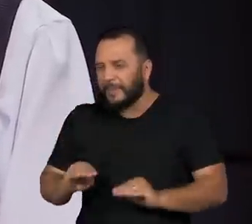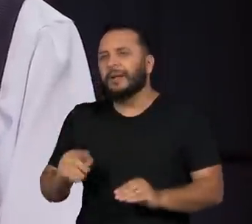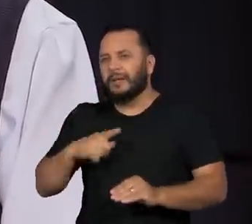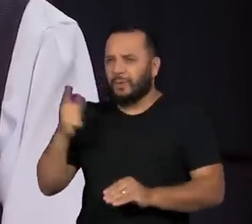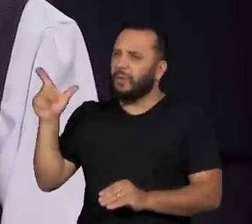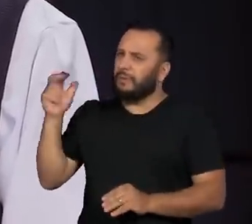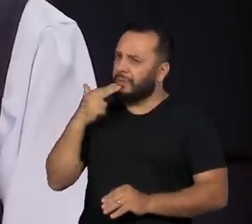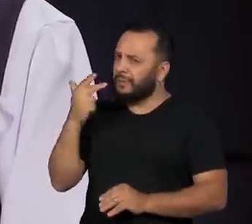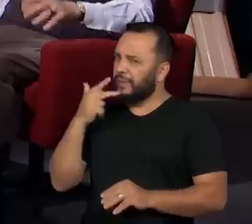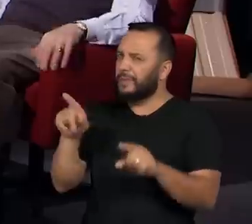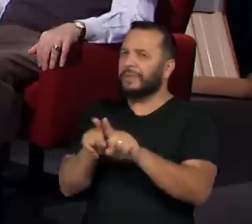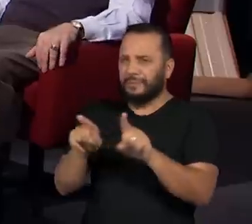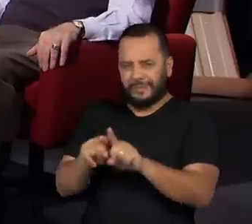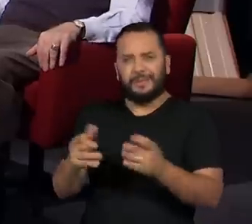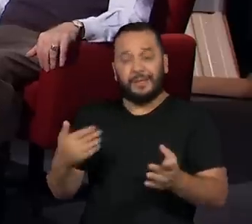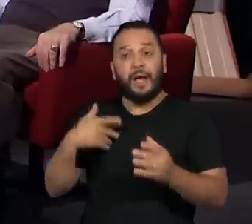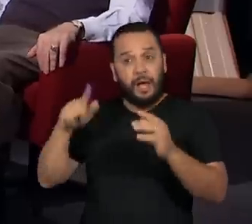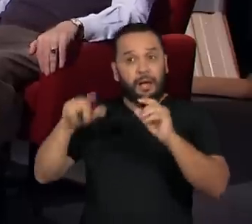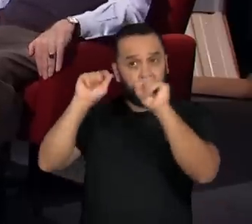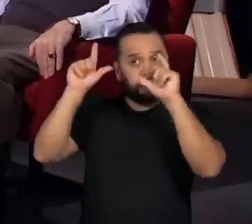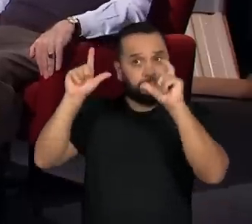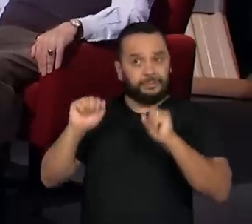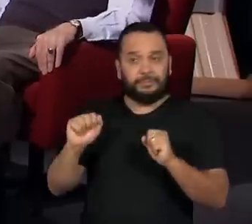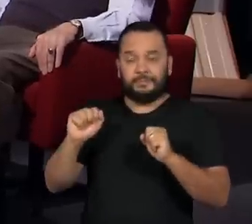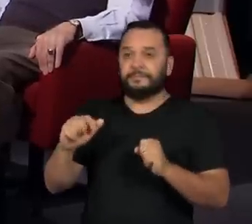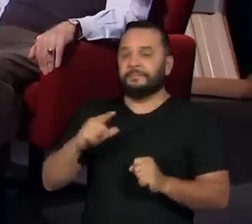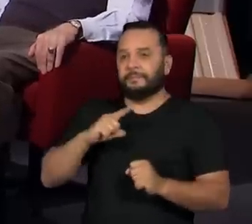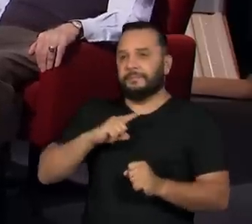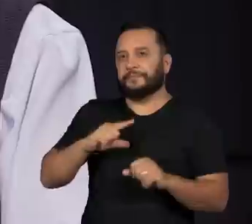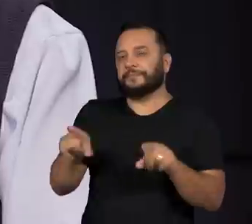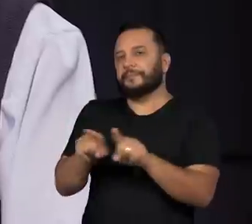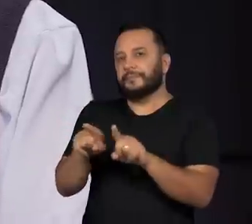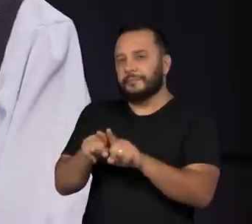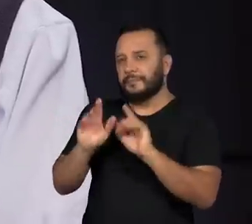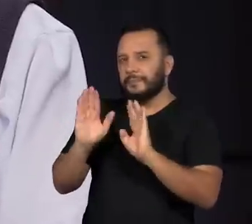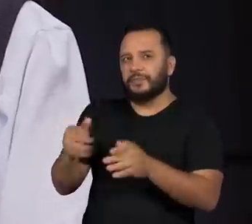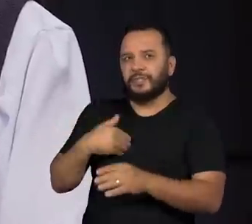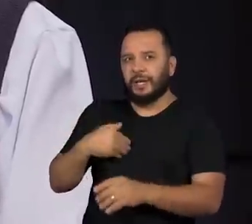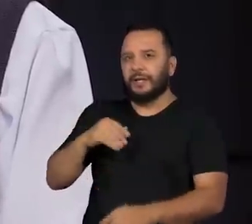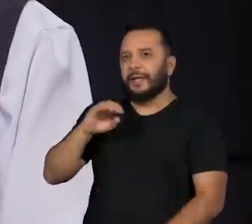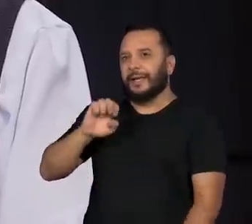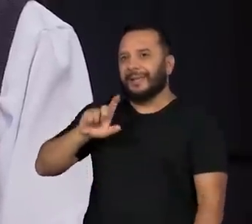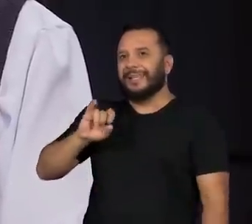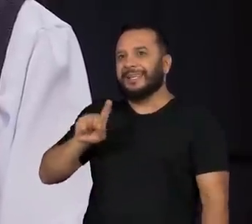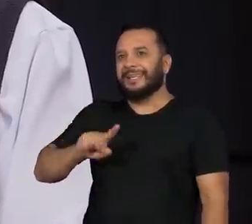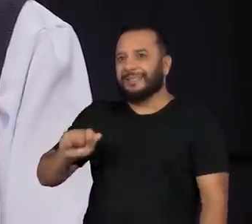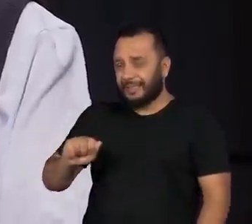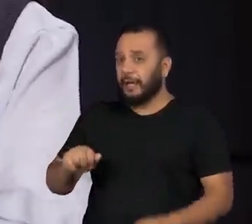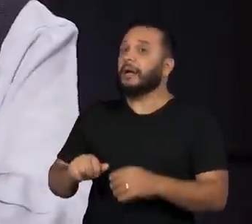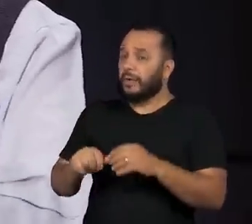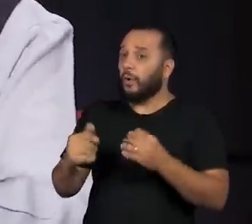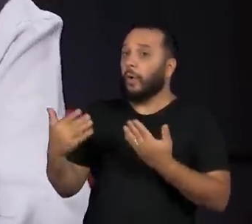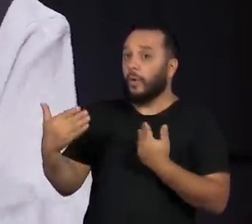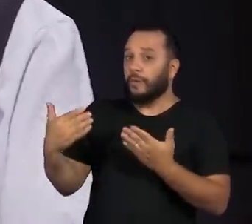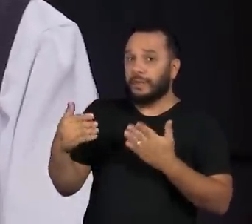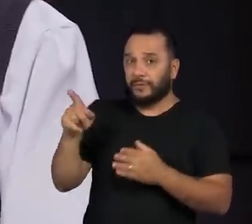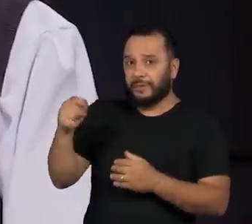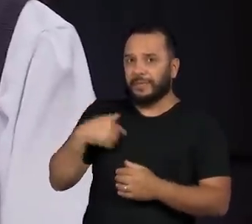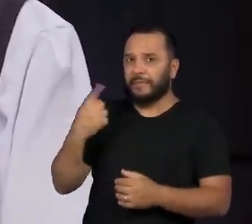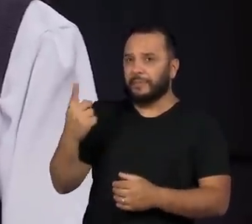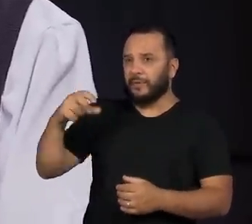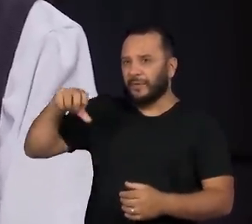fato surpreendente eu me lembro de um programa chamado Elisa dos anos 70 e pouco 80 e que conversava com você em